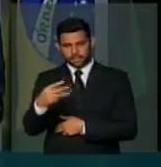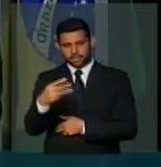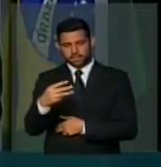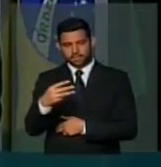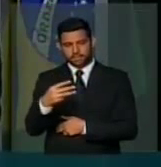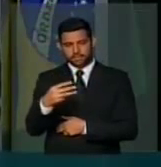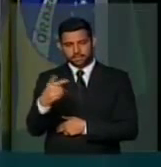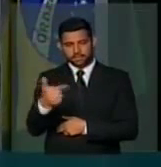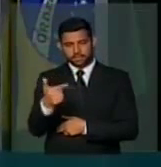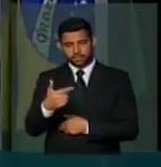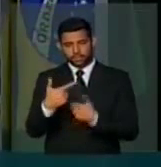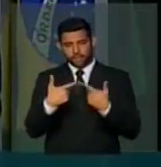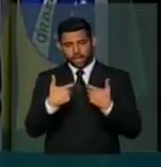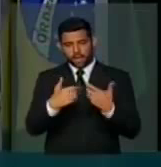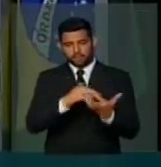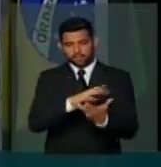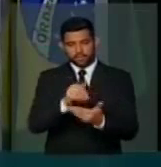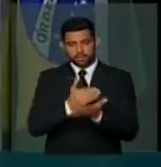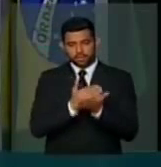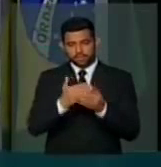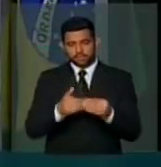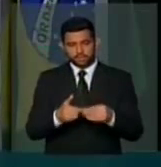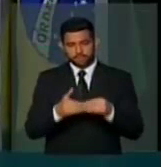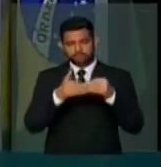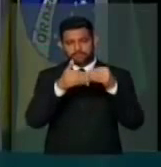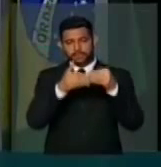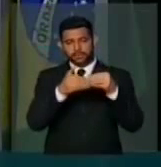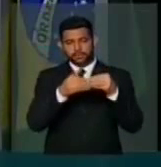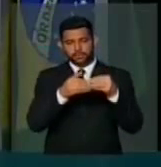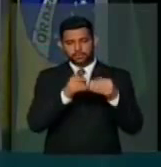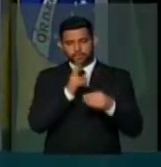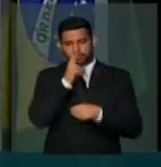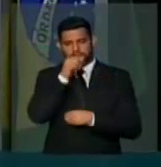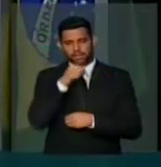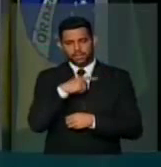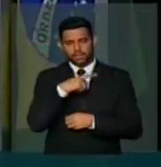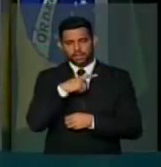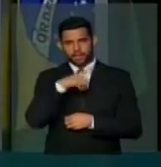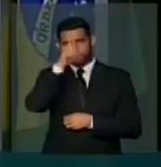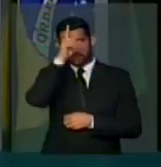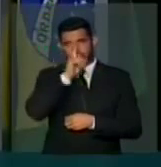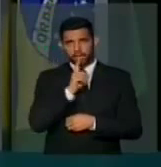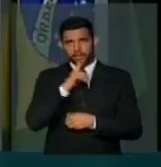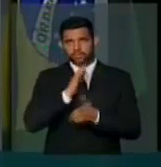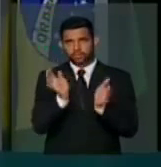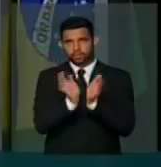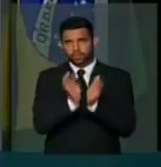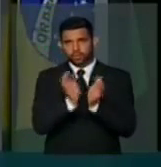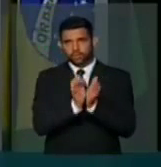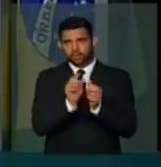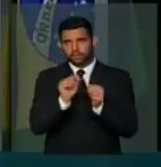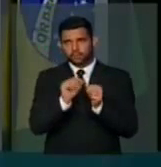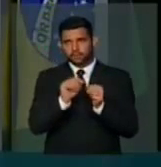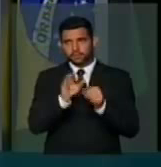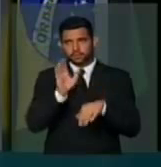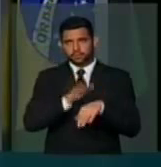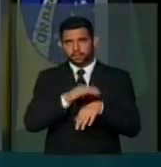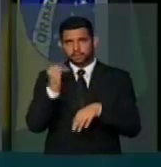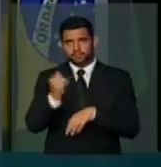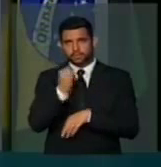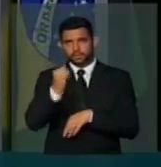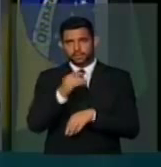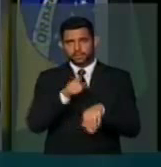Segunda Guerra Mundial iniciou com a ascensão do poder na Alemanha de uma organização que produziu um dos mais